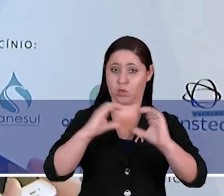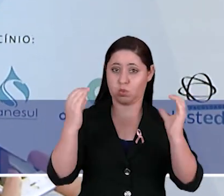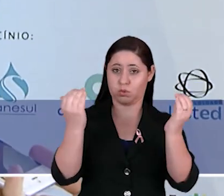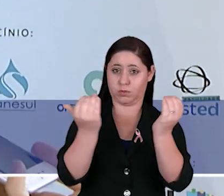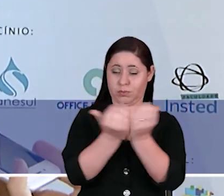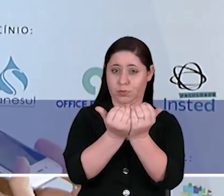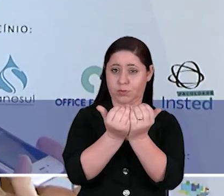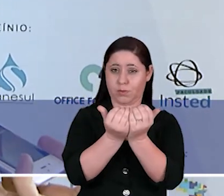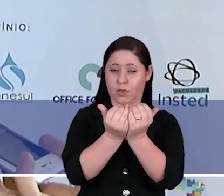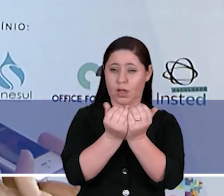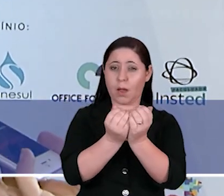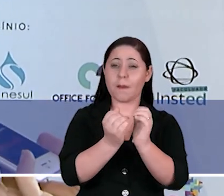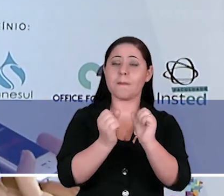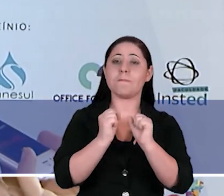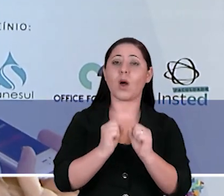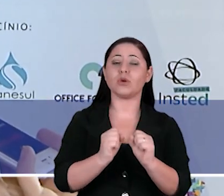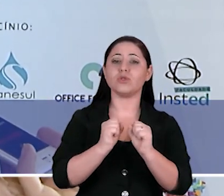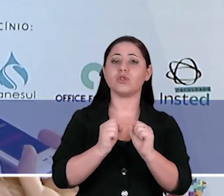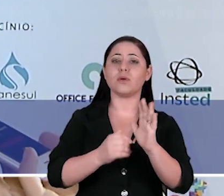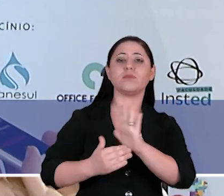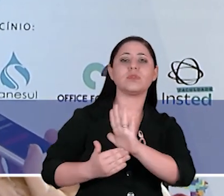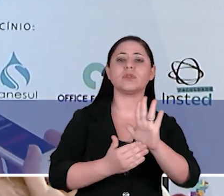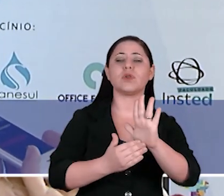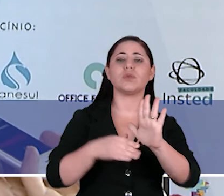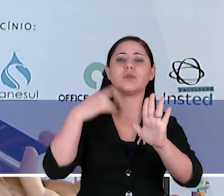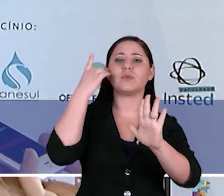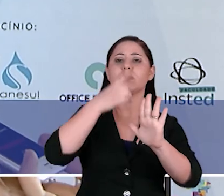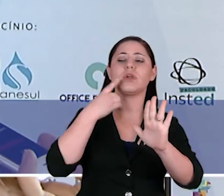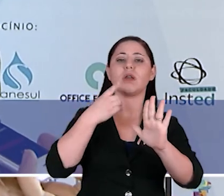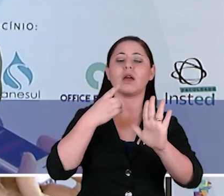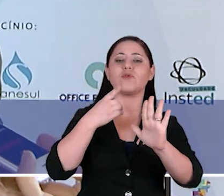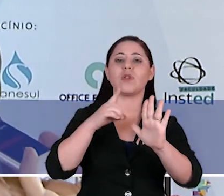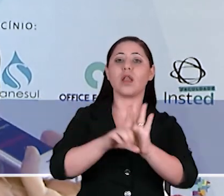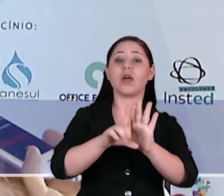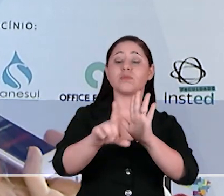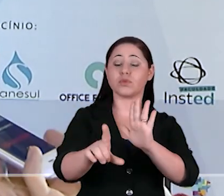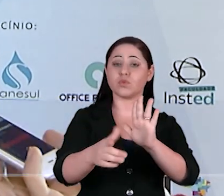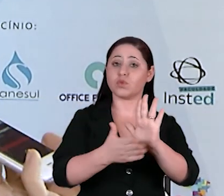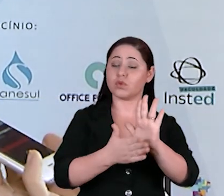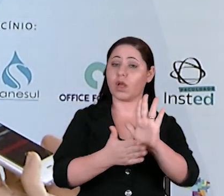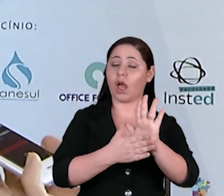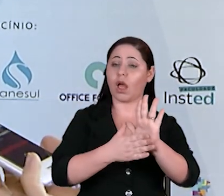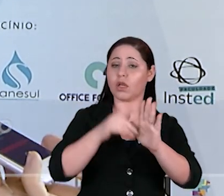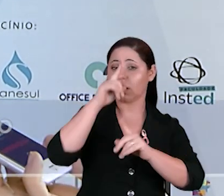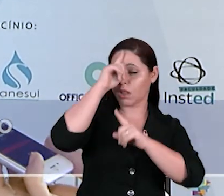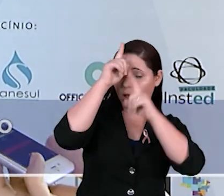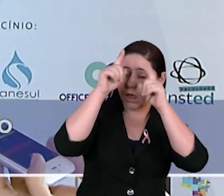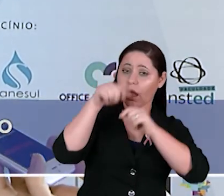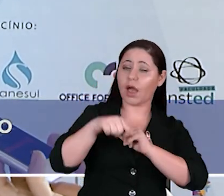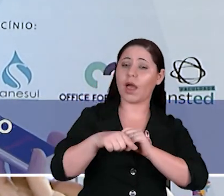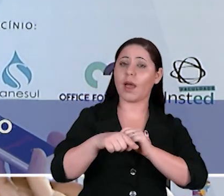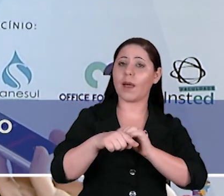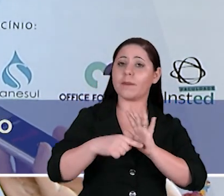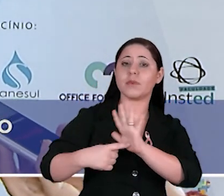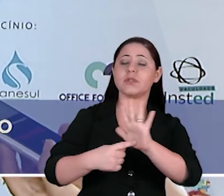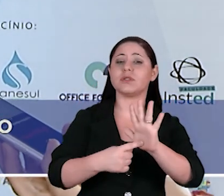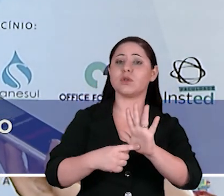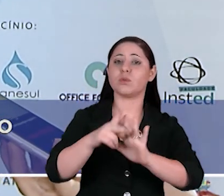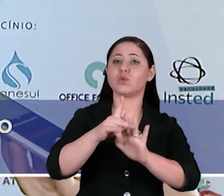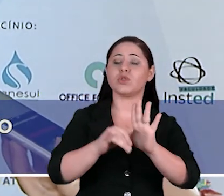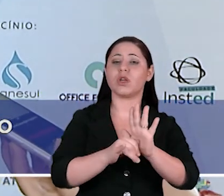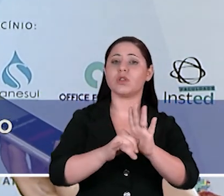especial, nós trouxemos a possibilidade de que os congressistas apresentem proposições legislativas. A ideia é que